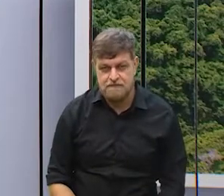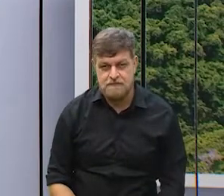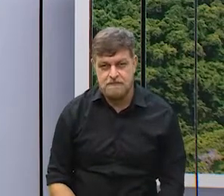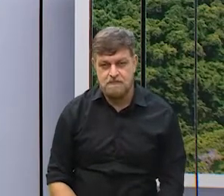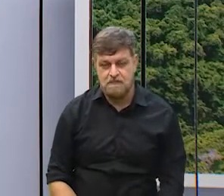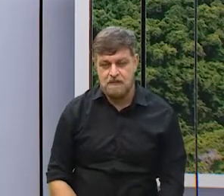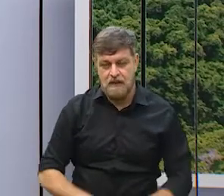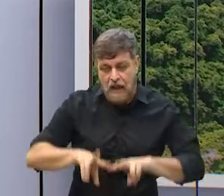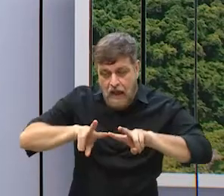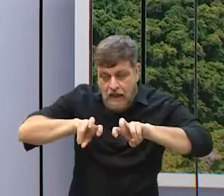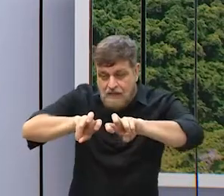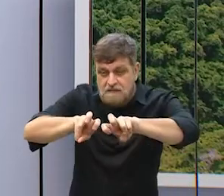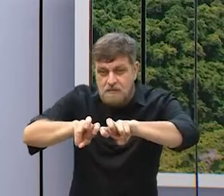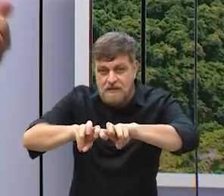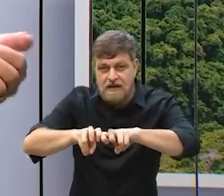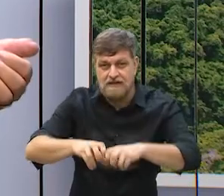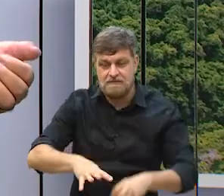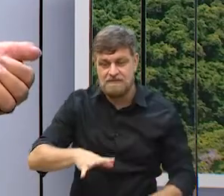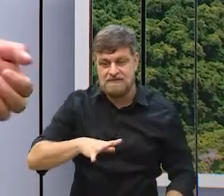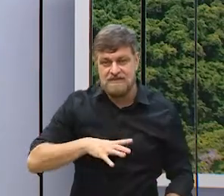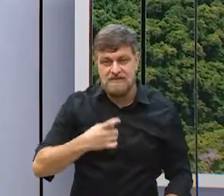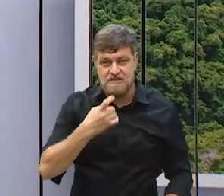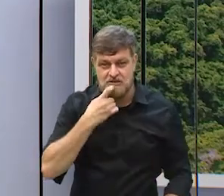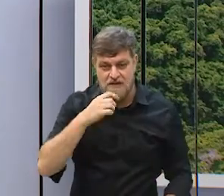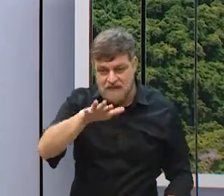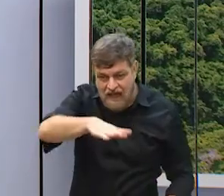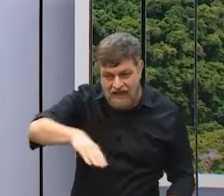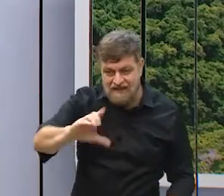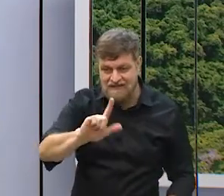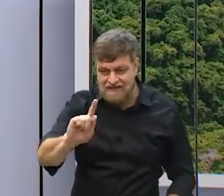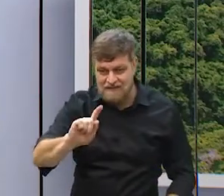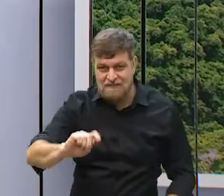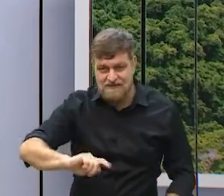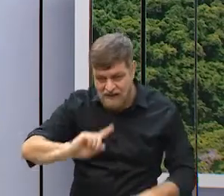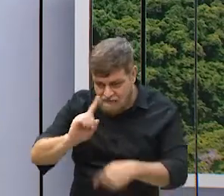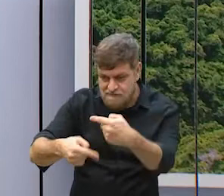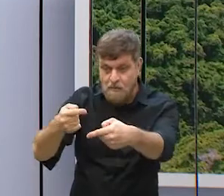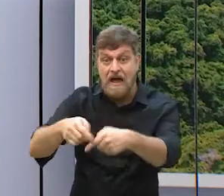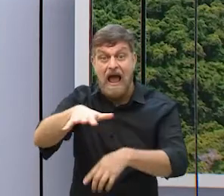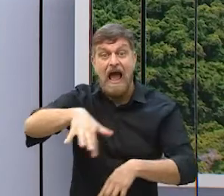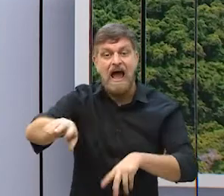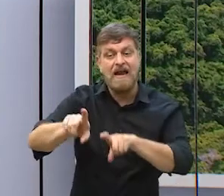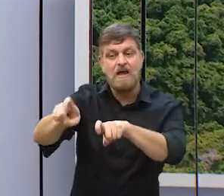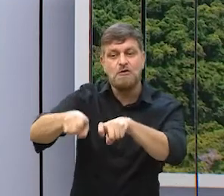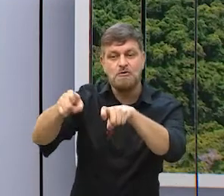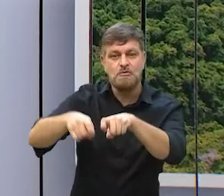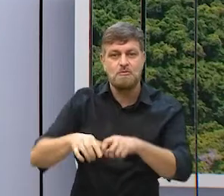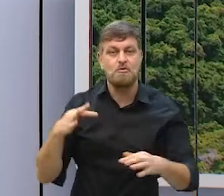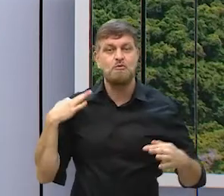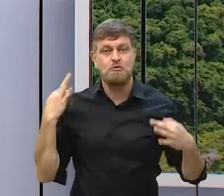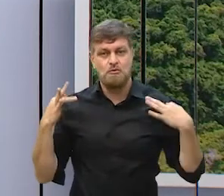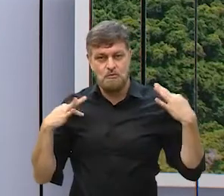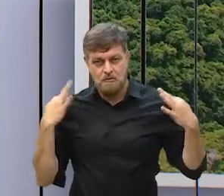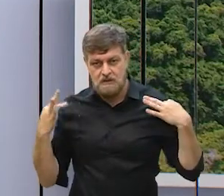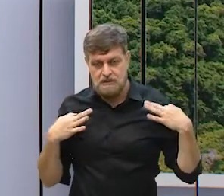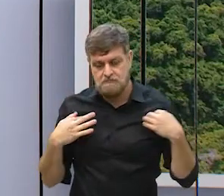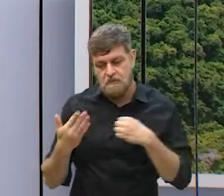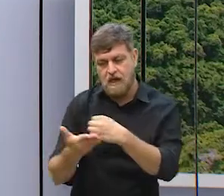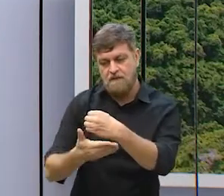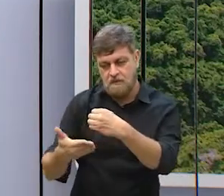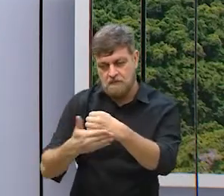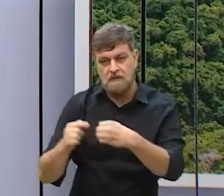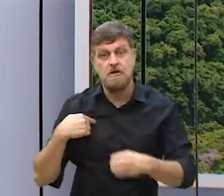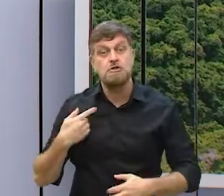explorar as potencialidades do município, como a gente terminou falando aqui do turismo rural, é fundamental. Talvez por aí a